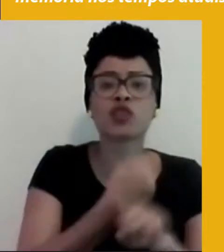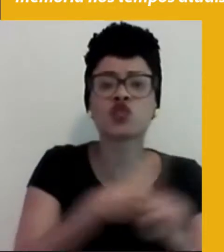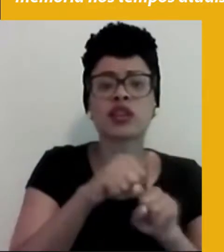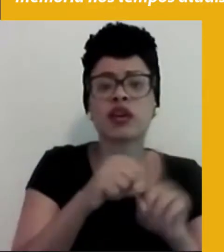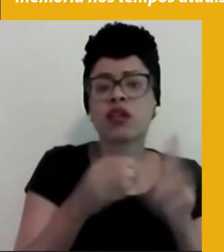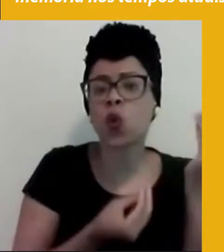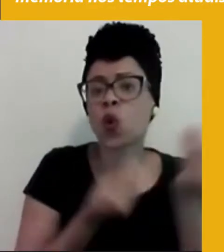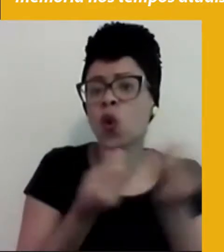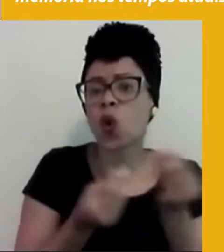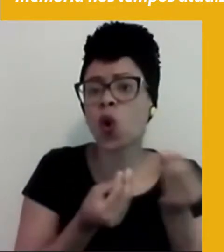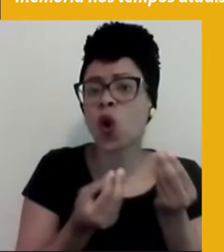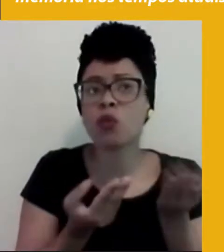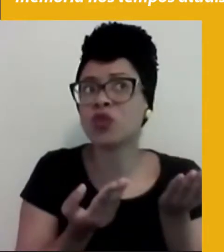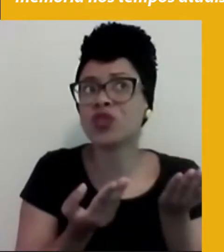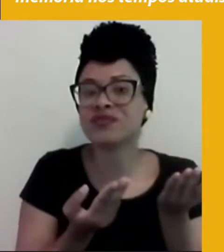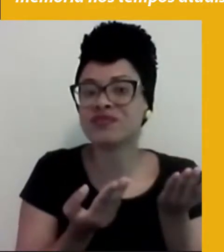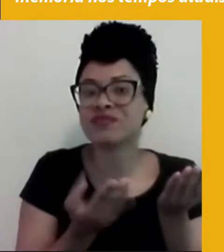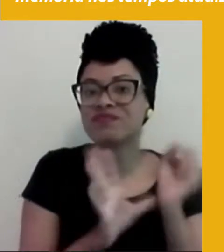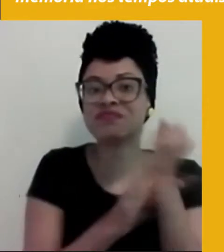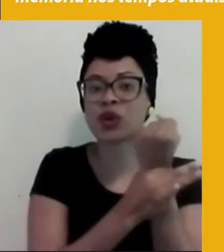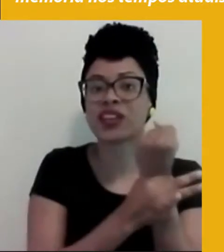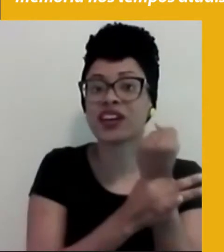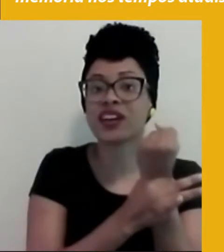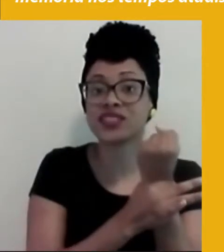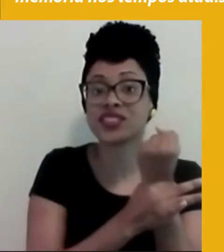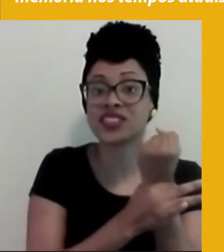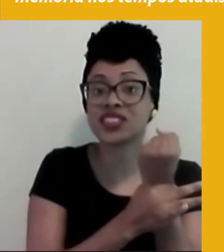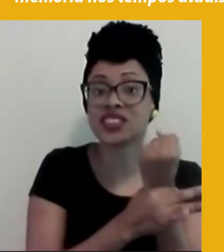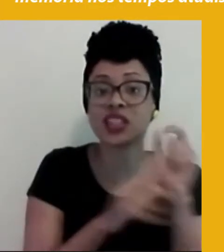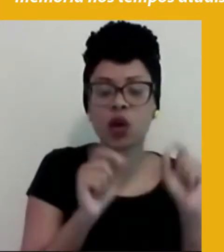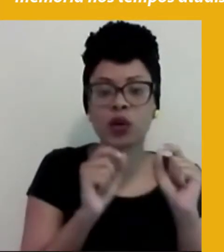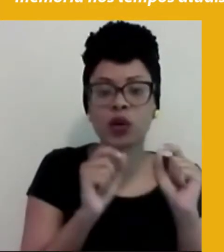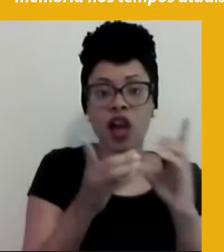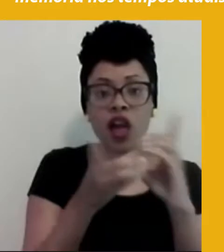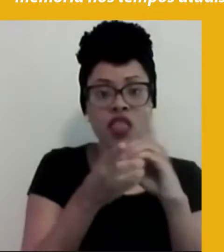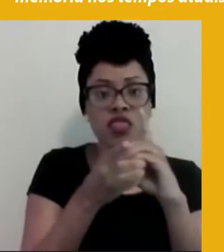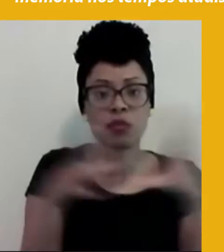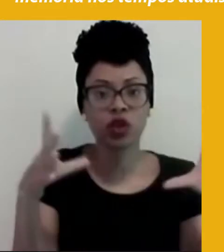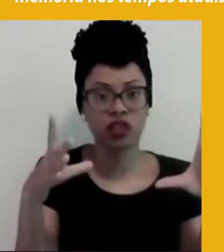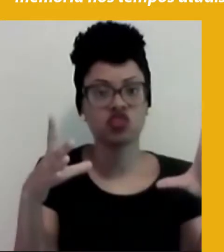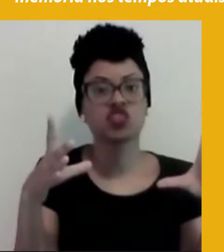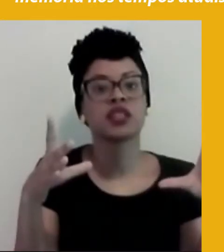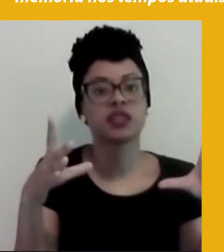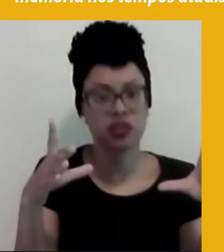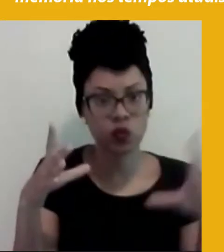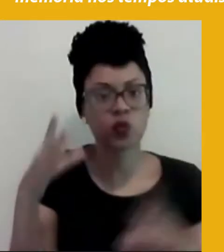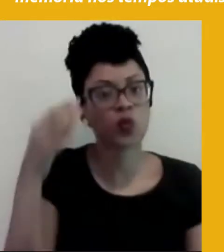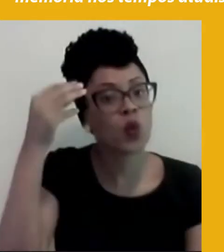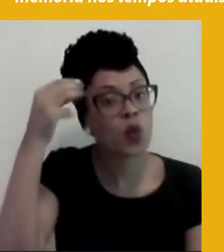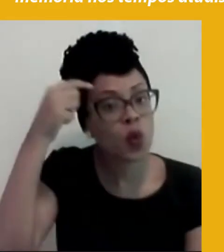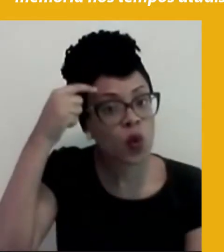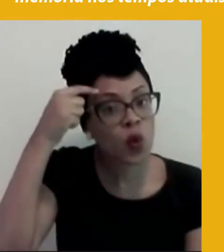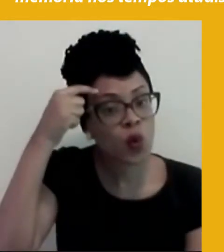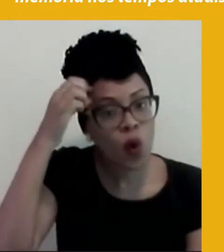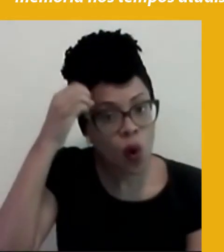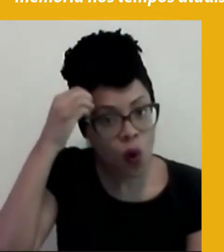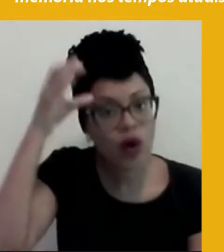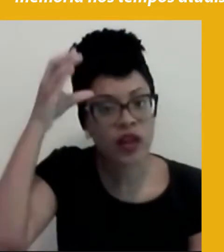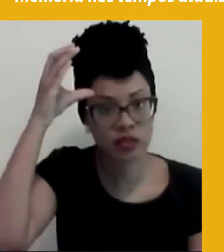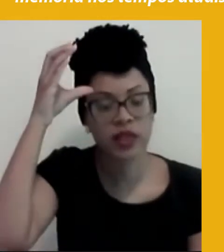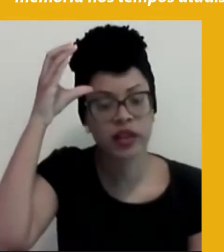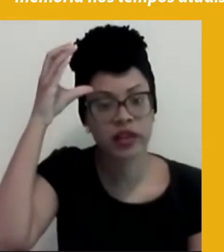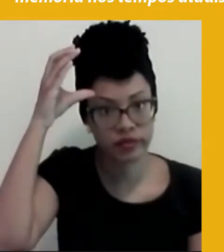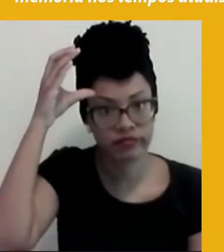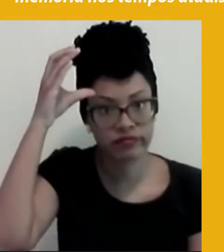brasileira não consegue se proteger numa situação como essa, é pelas péssimas escolhas que faz em muitas